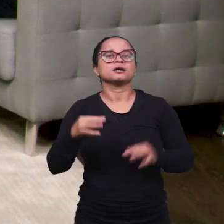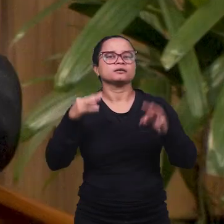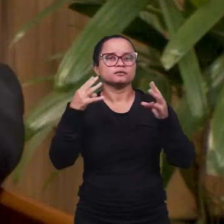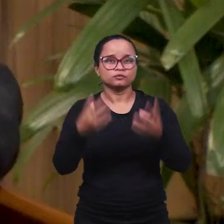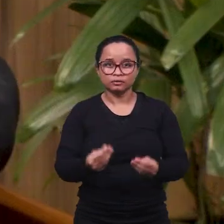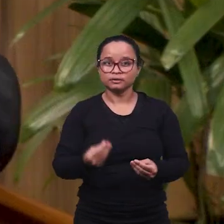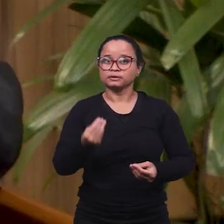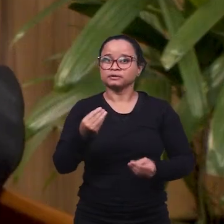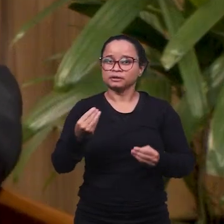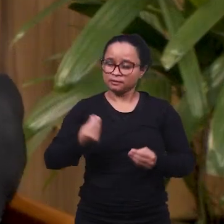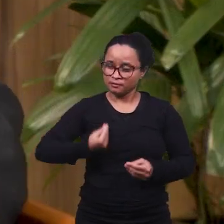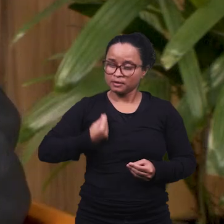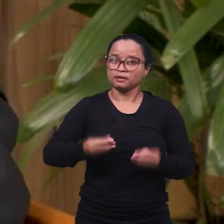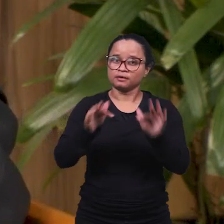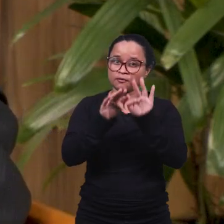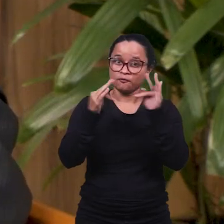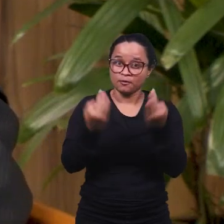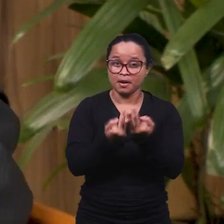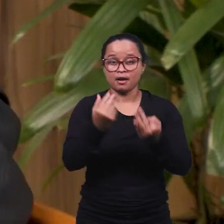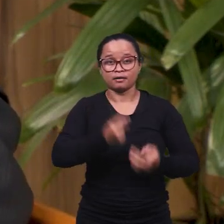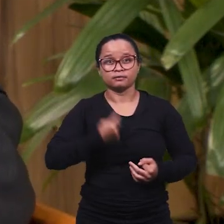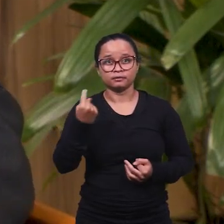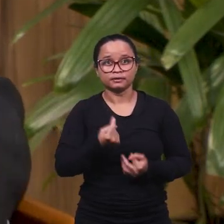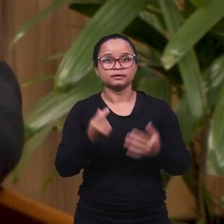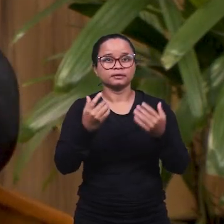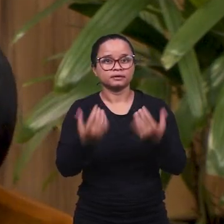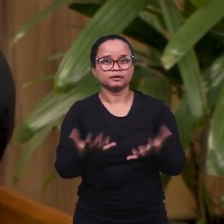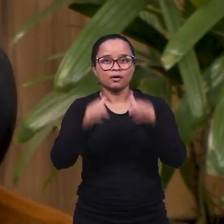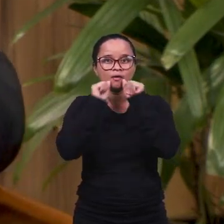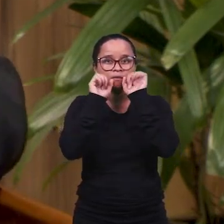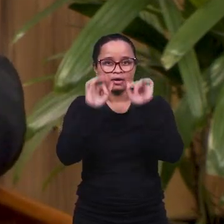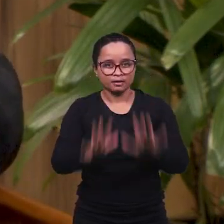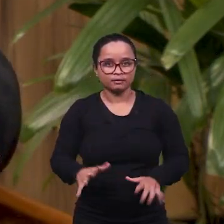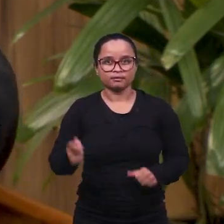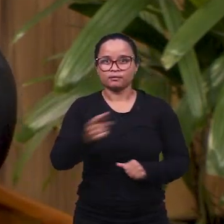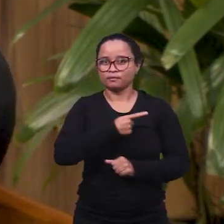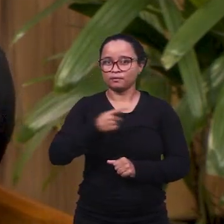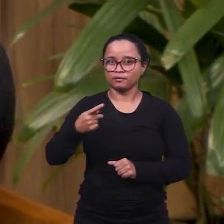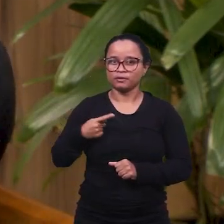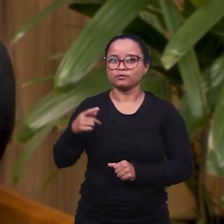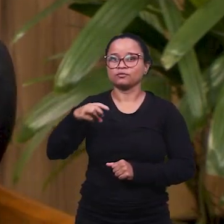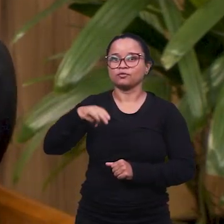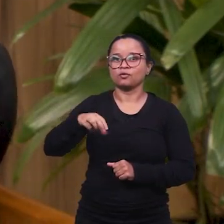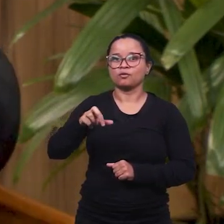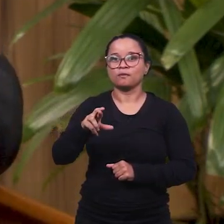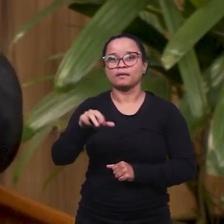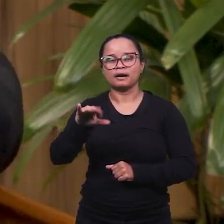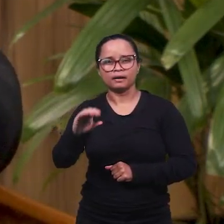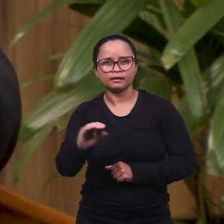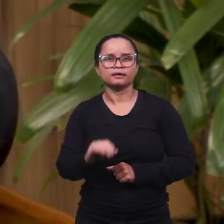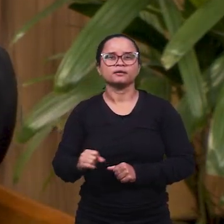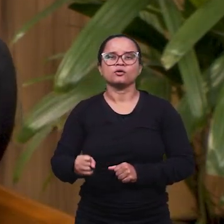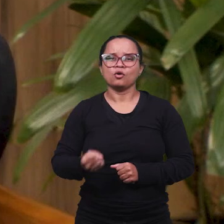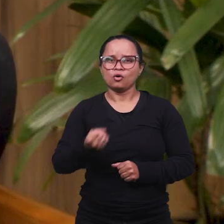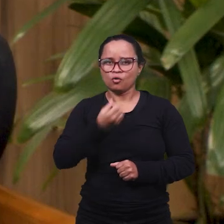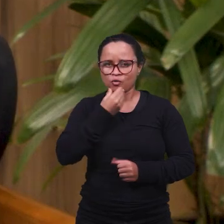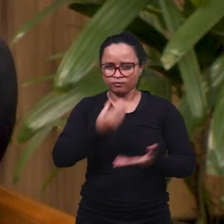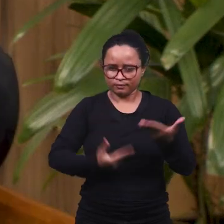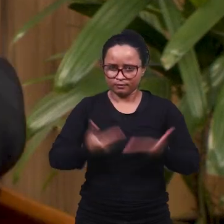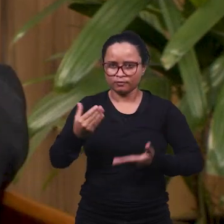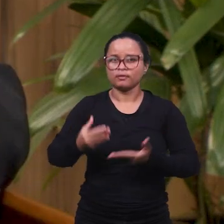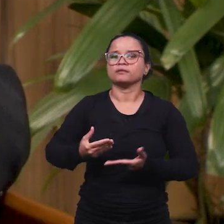da nossa vida, da nossa família, não é? Então a gente vê a bênção, pastor Mário, o homem de